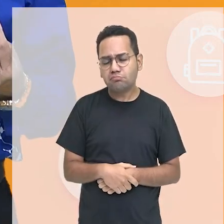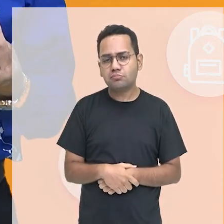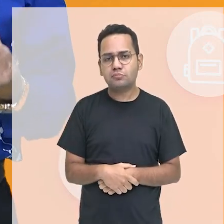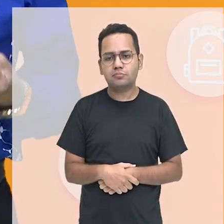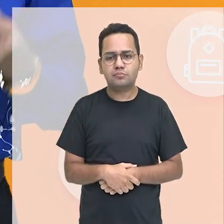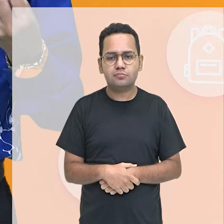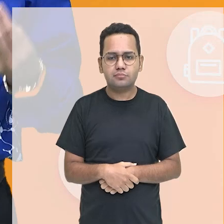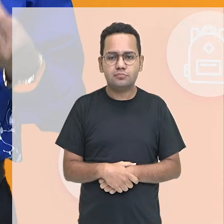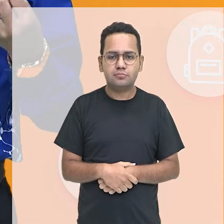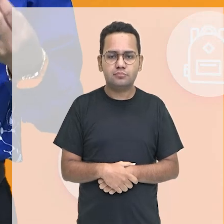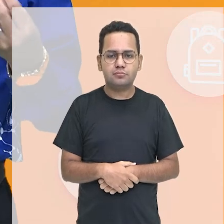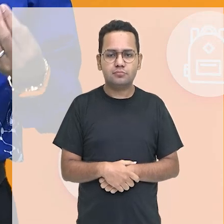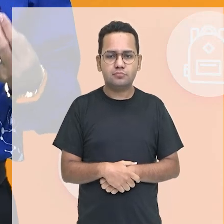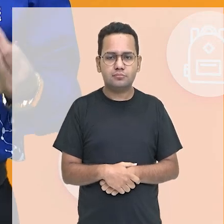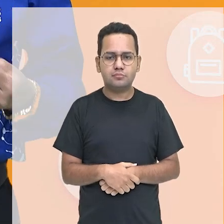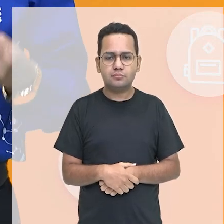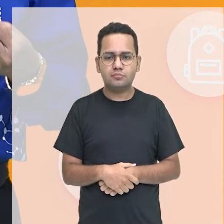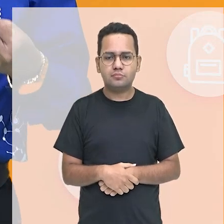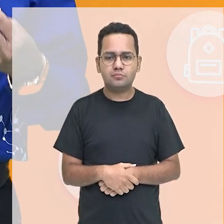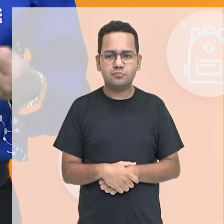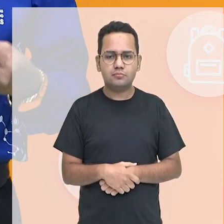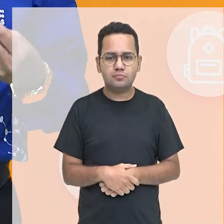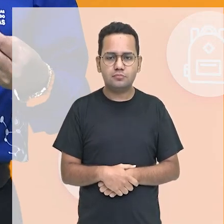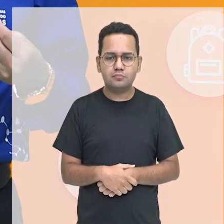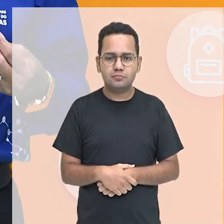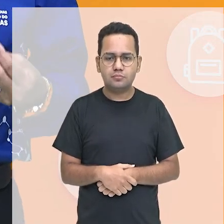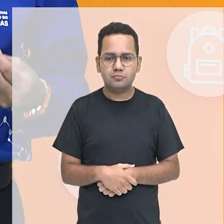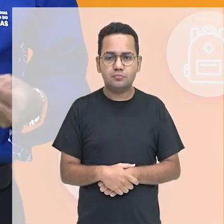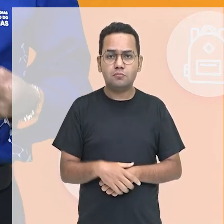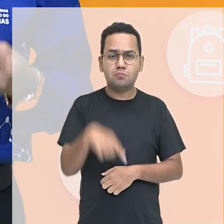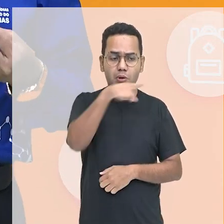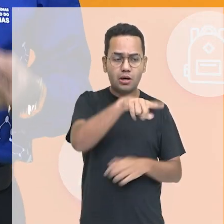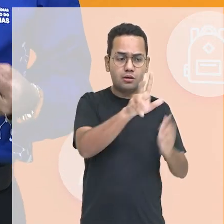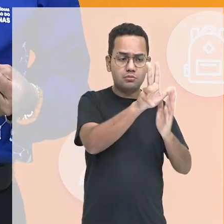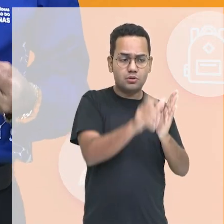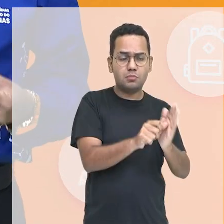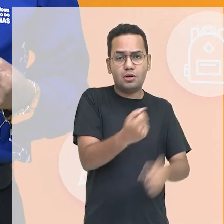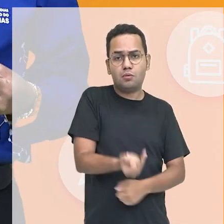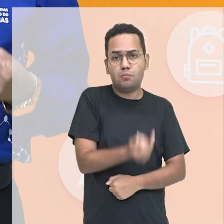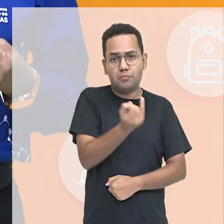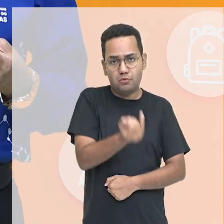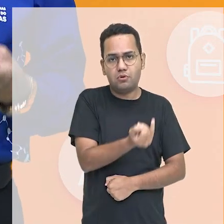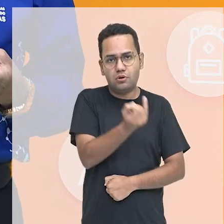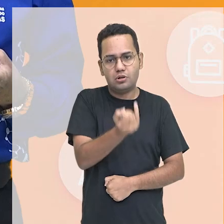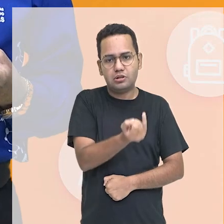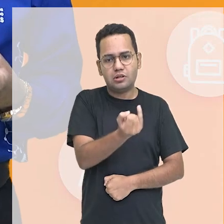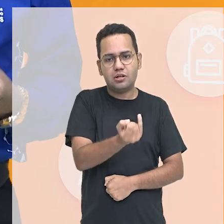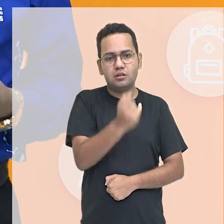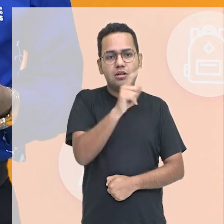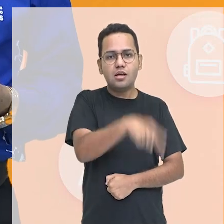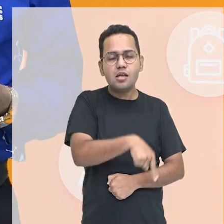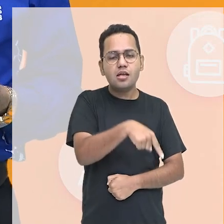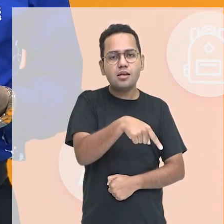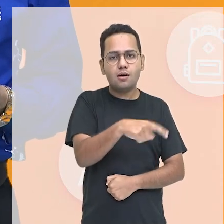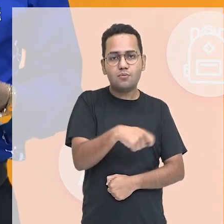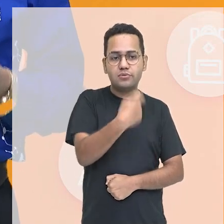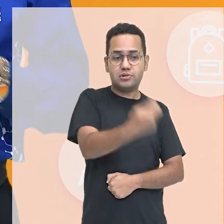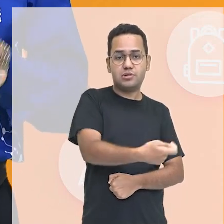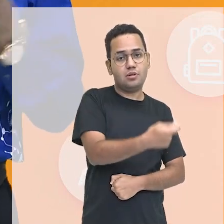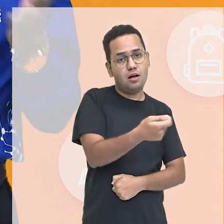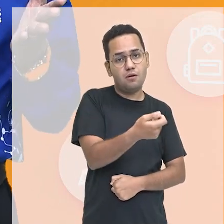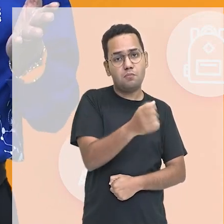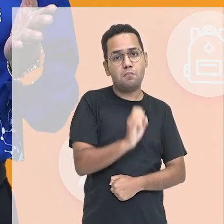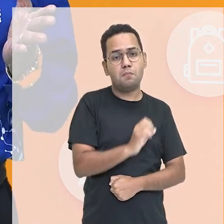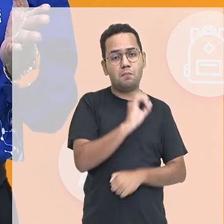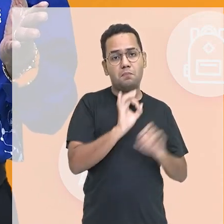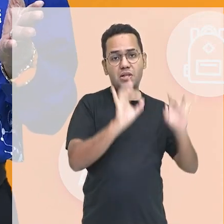Para esse símbolo ele é importante e reconhecido como sagrado. Para outra